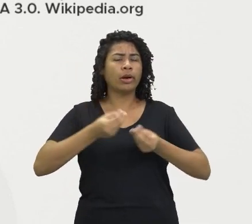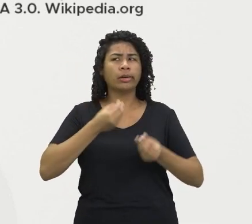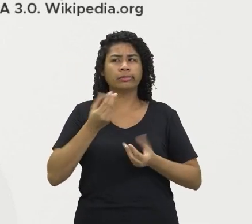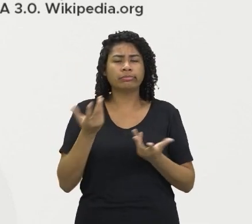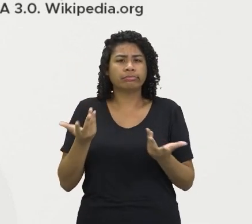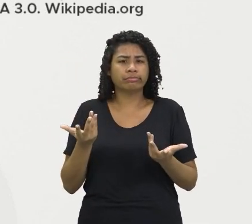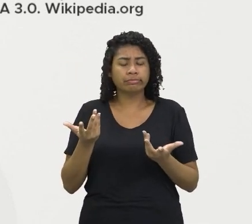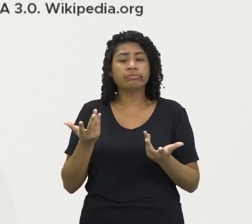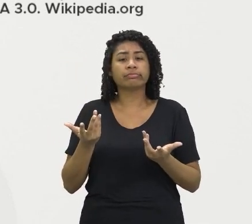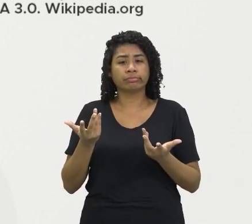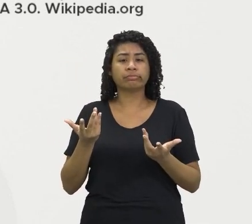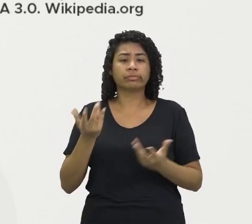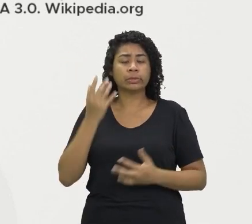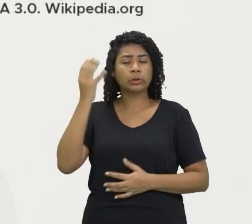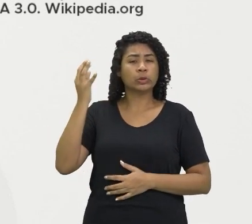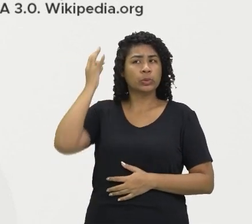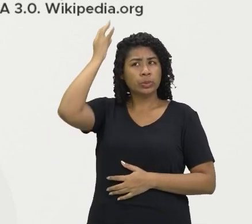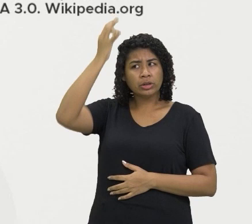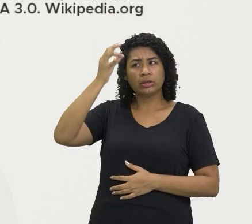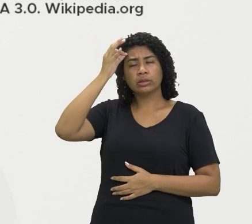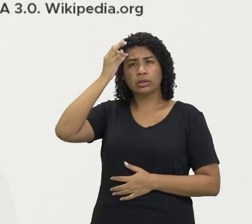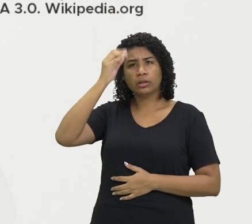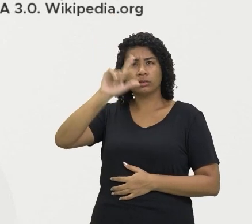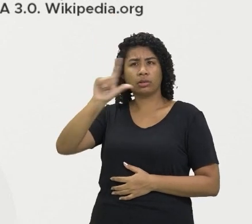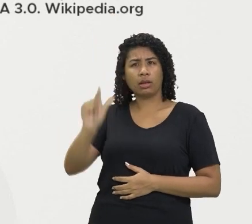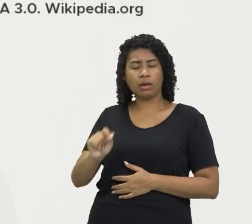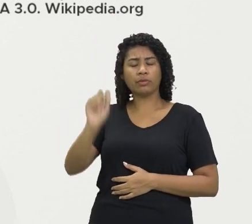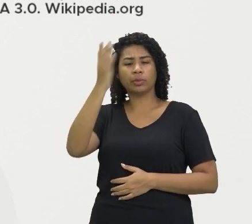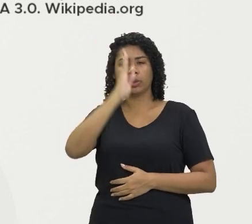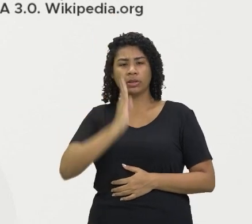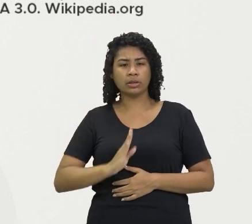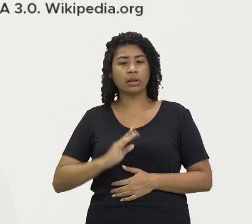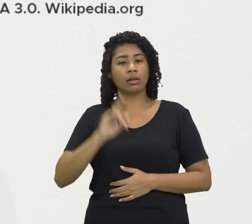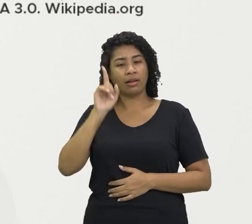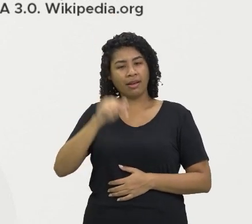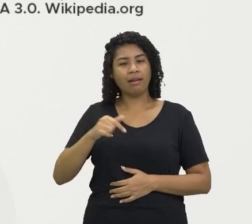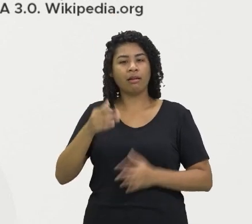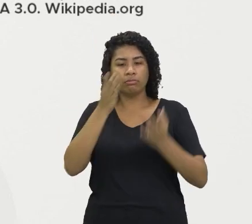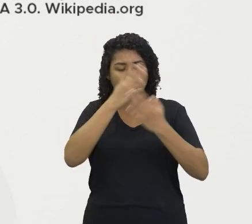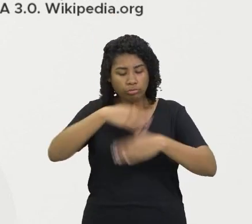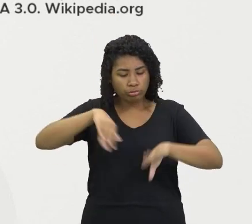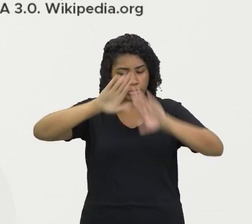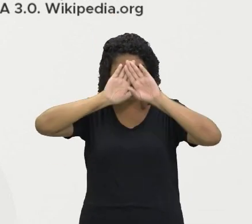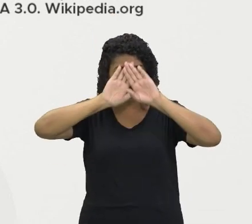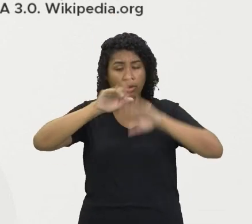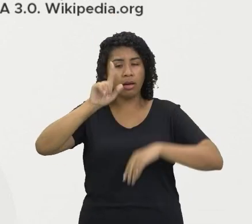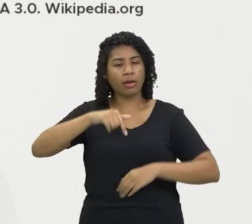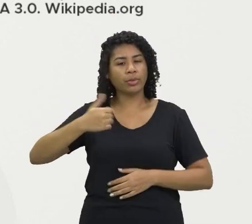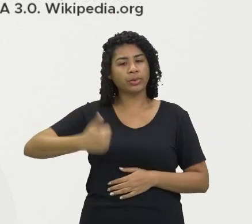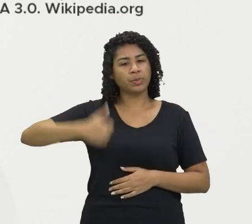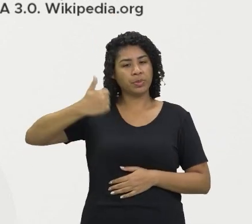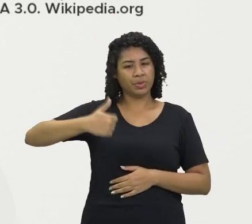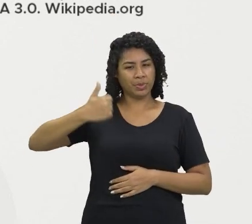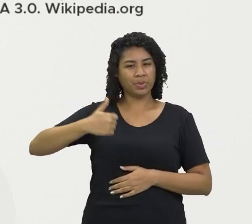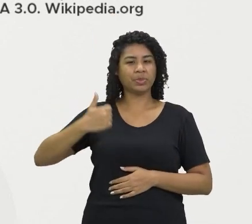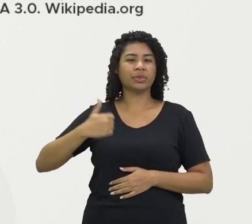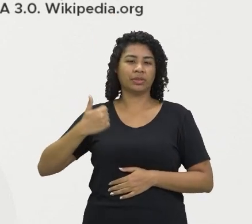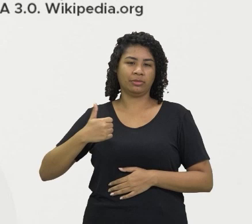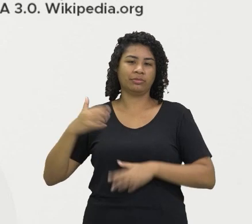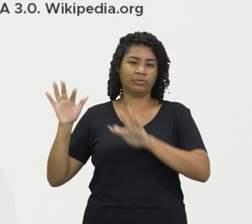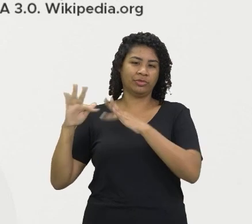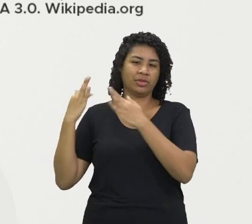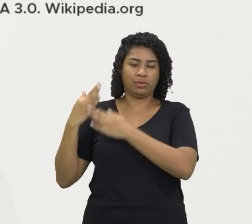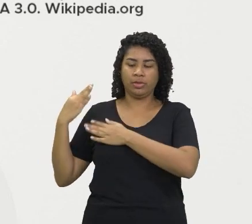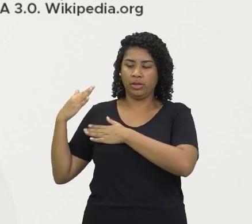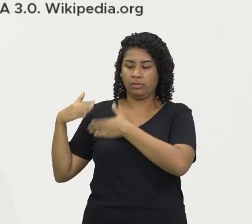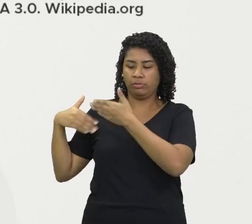afro-brasileira, nós temos que pensar que os orixás são parte dos primeiros pais, dos ancestrais. E aqui